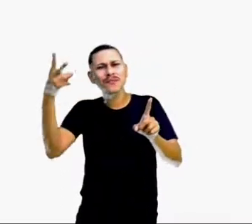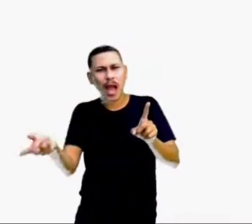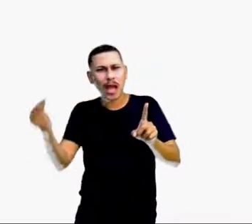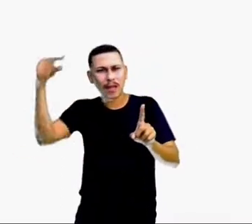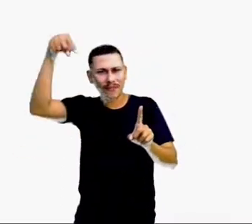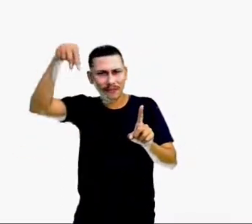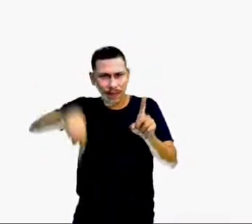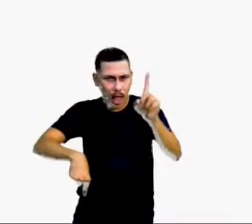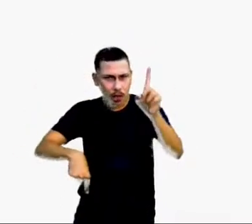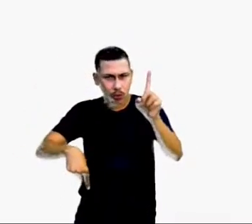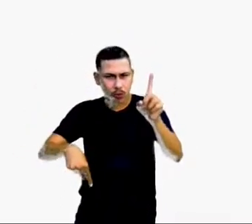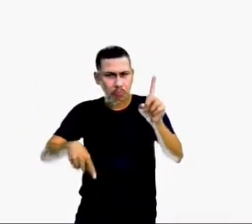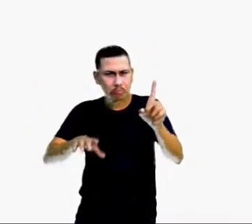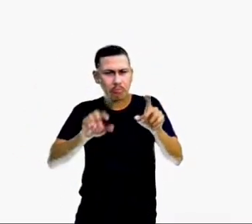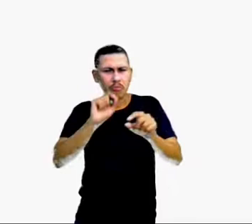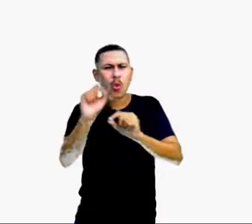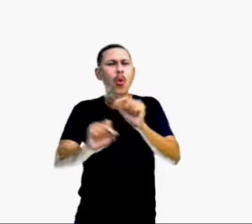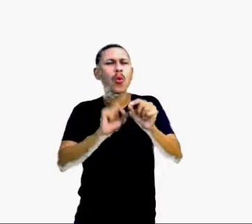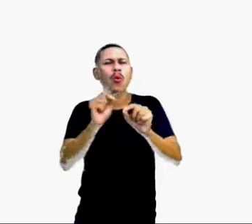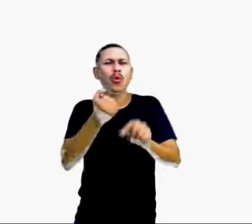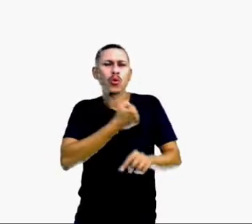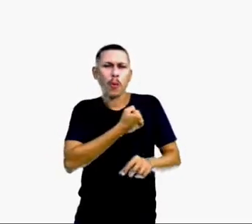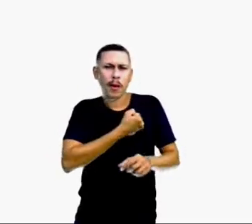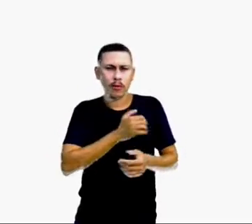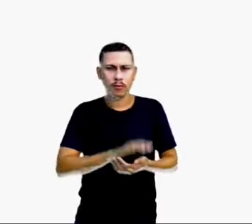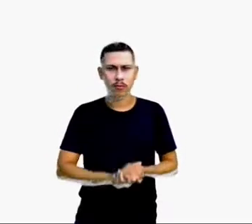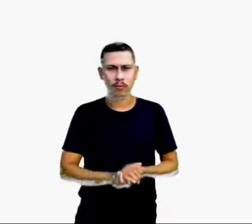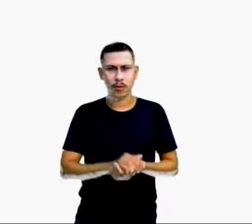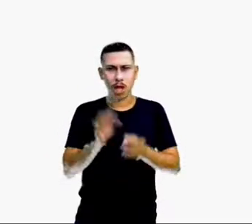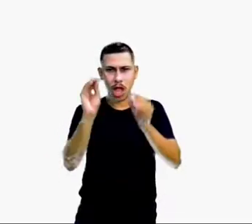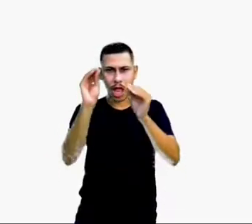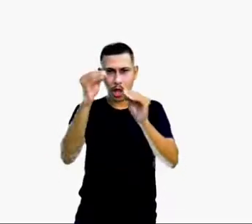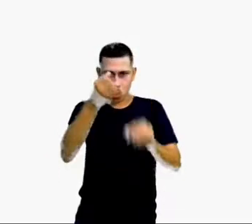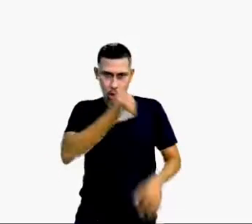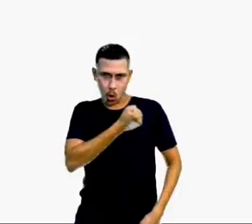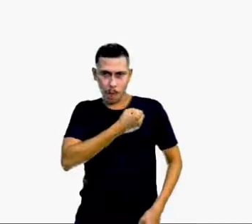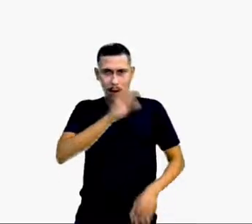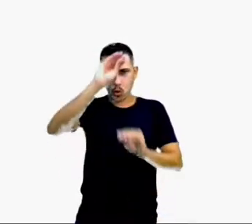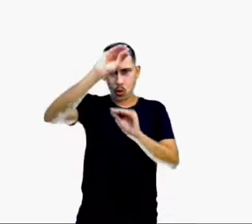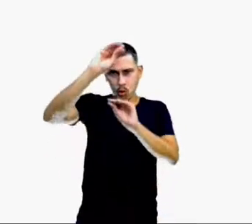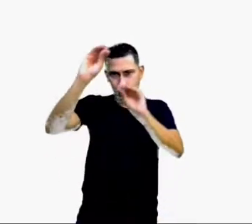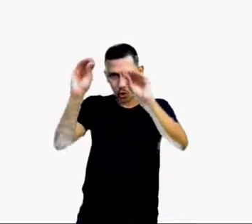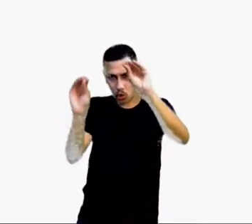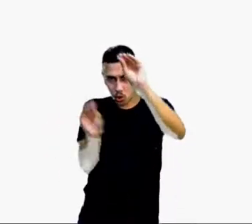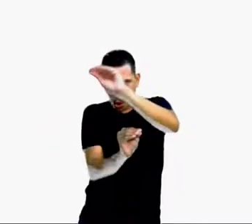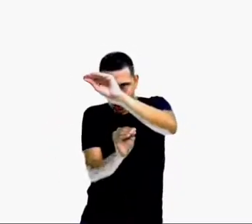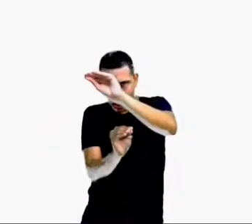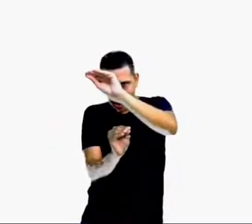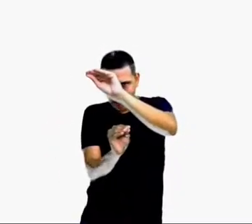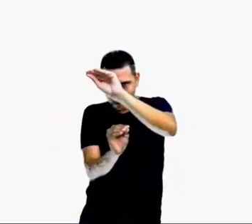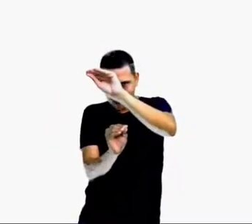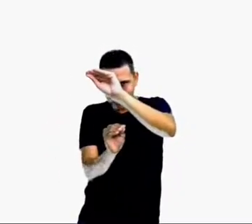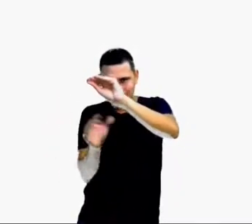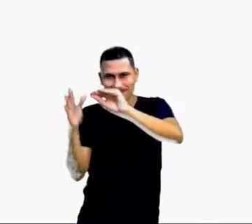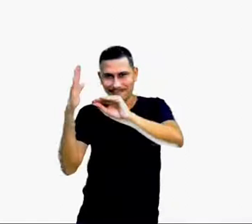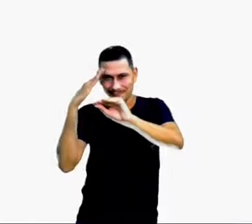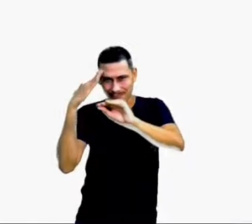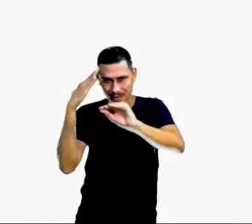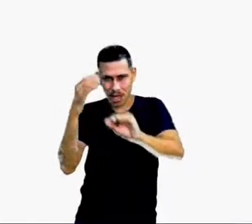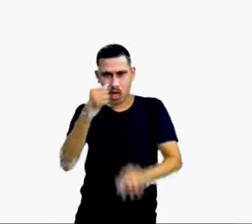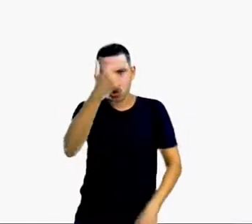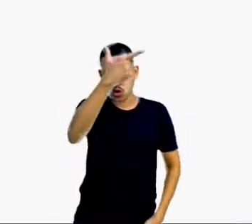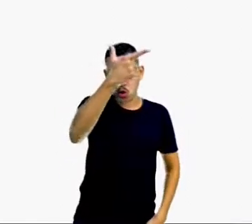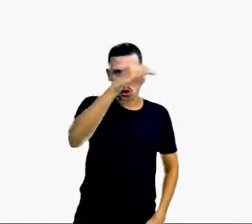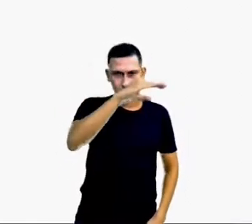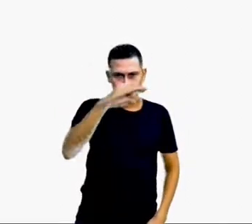1? Inverta agora. O numerador vai para baixo e o denominador vai para cima. Então, o inverso de 2